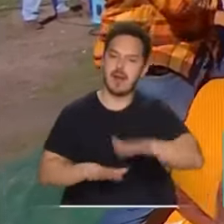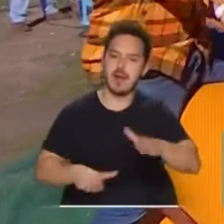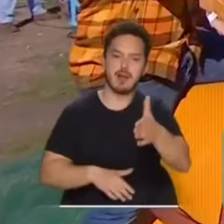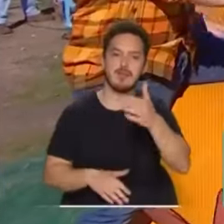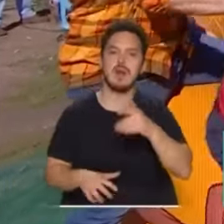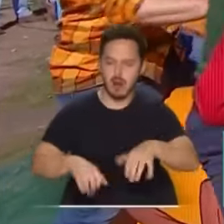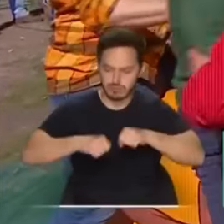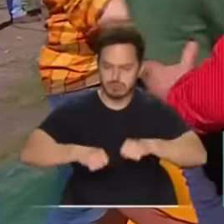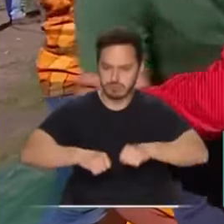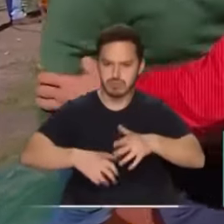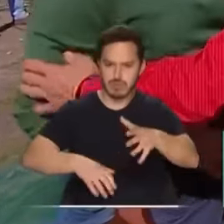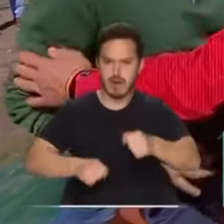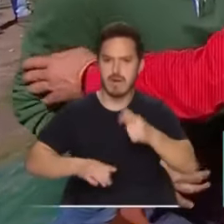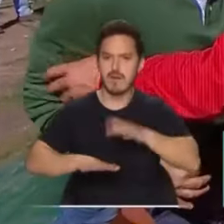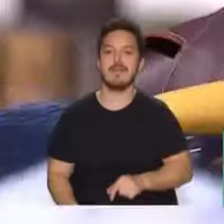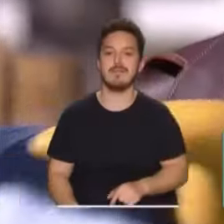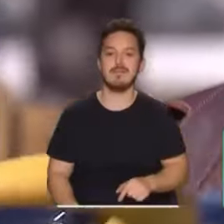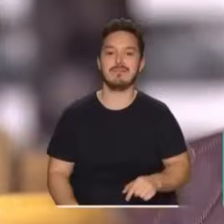agarra